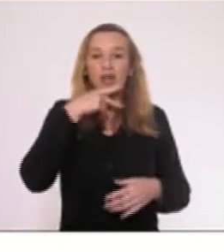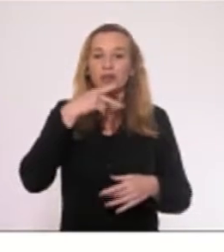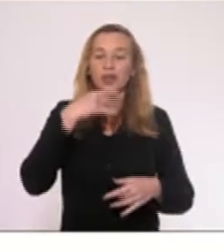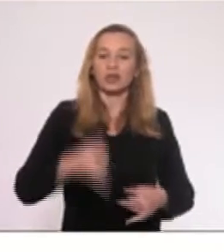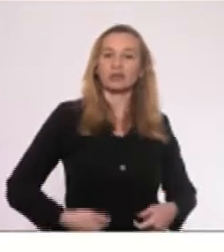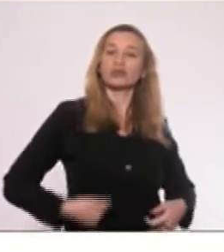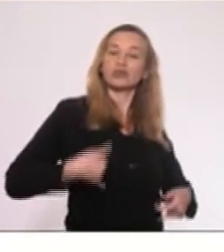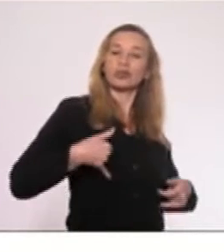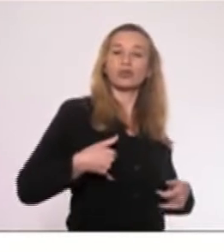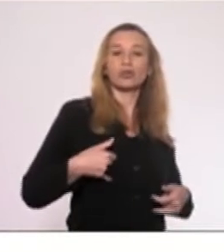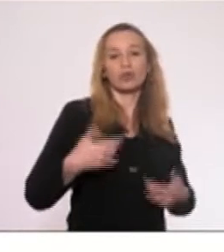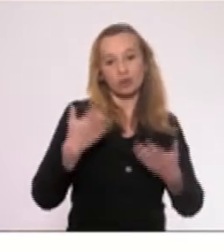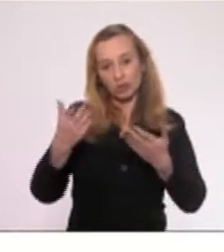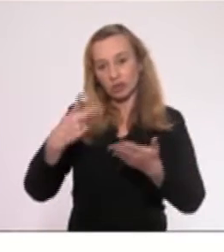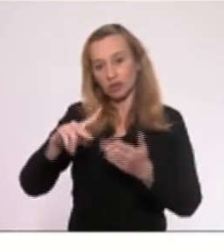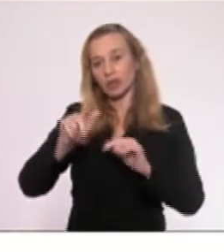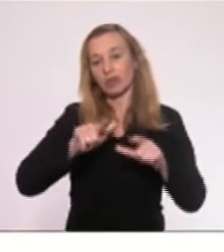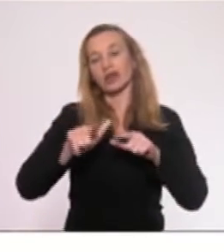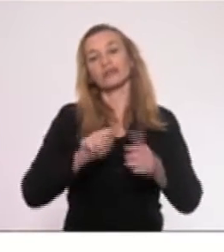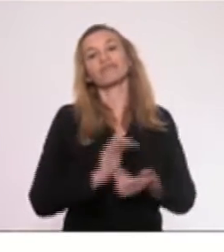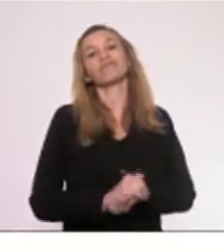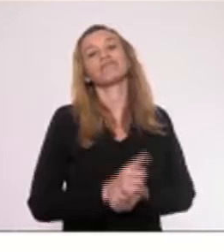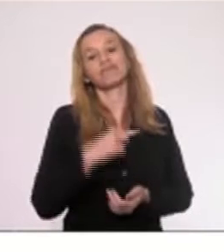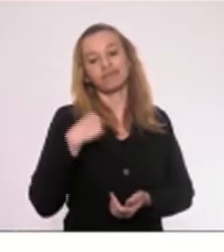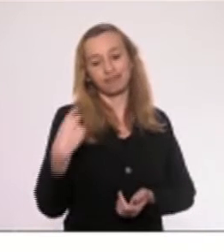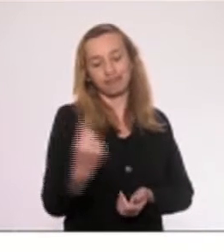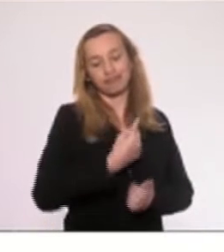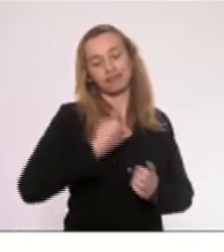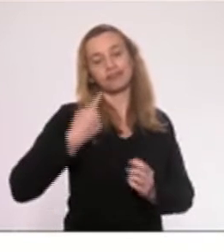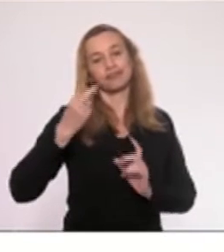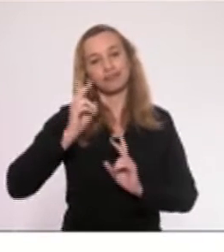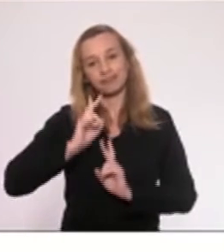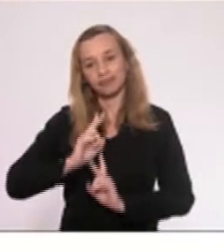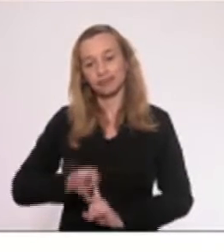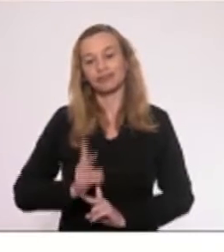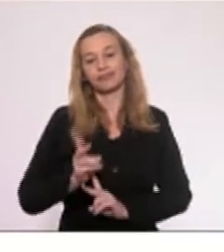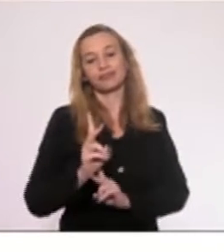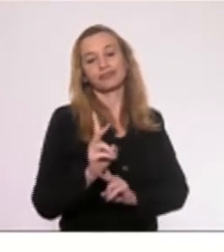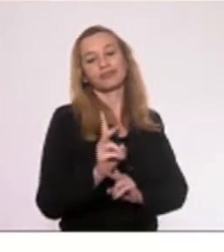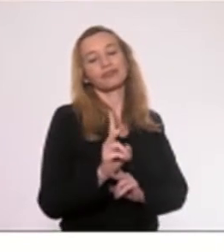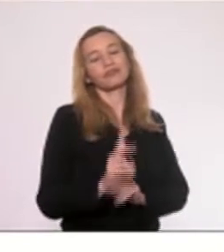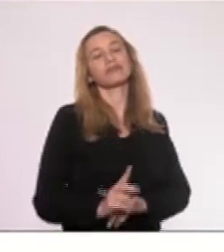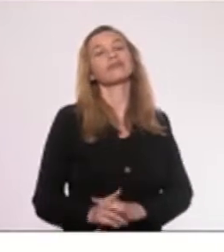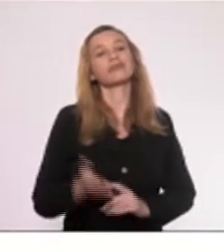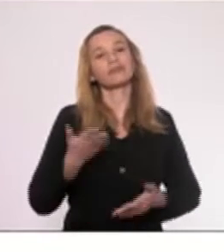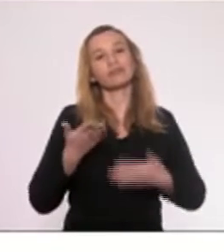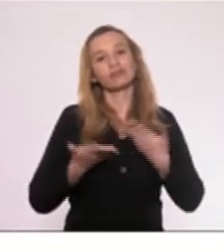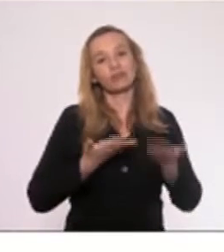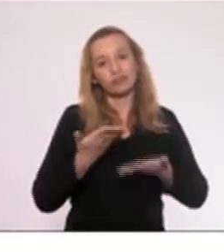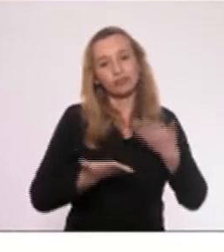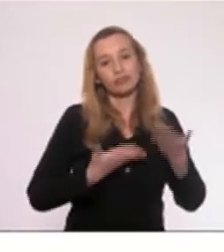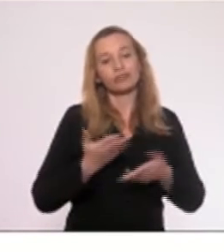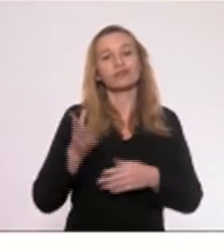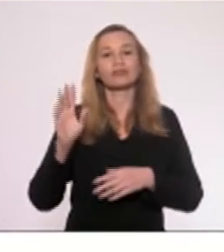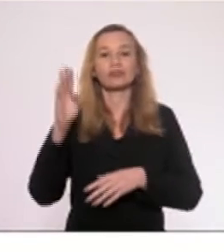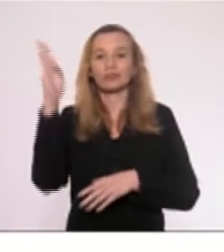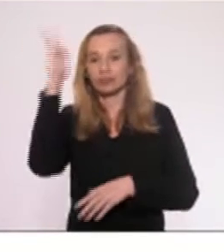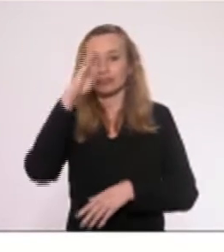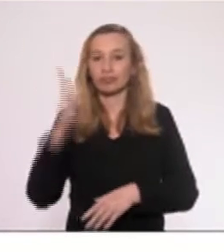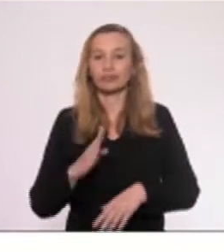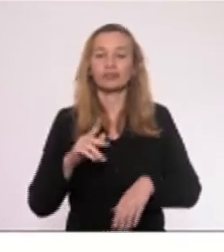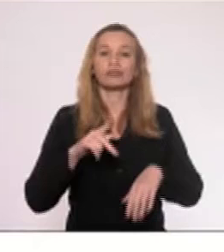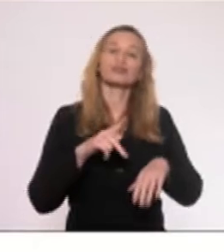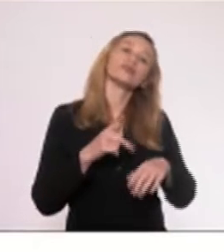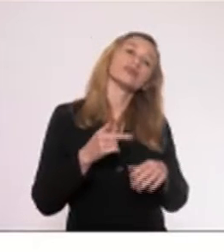com a sua envergadura moral. Nós seguiremos adiante, mudando o Rio de Janeiro e o Brasil, e doa a quem